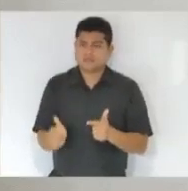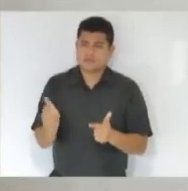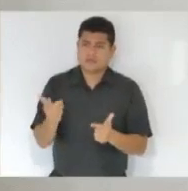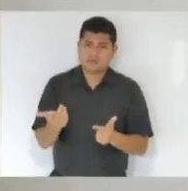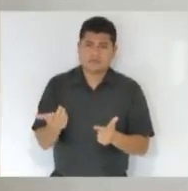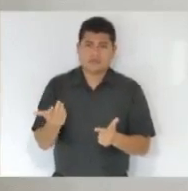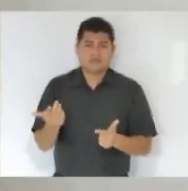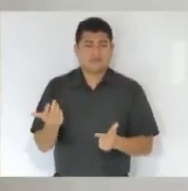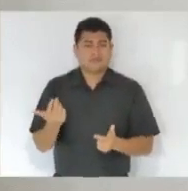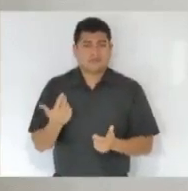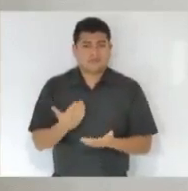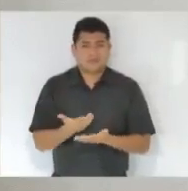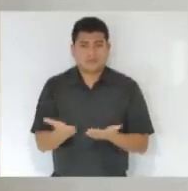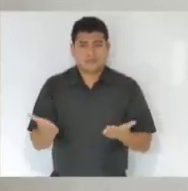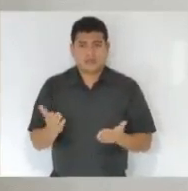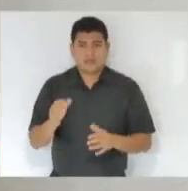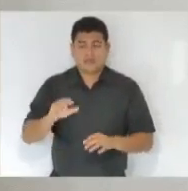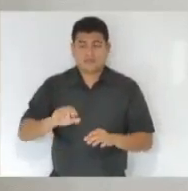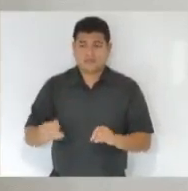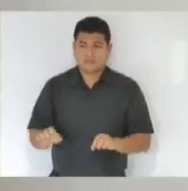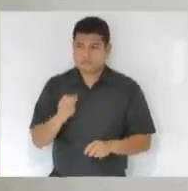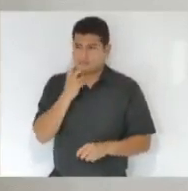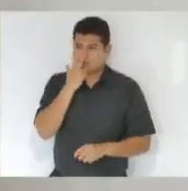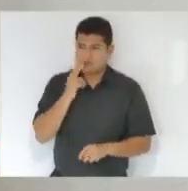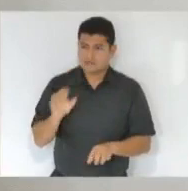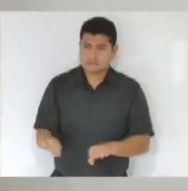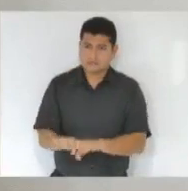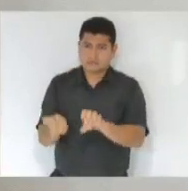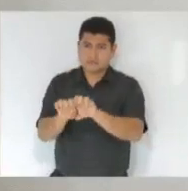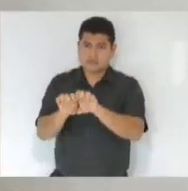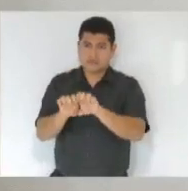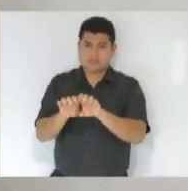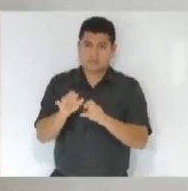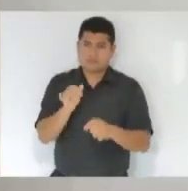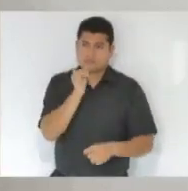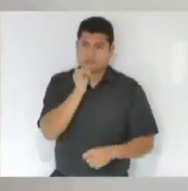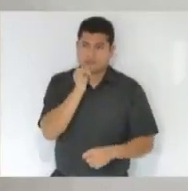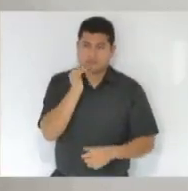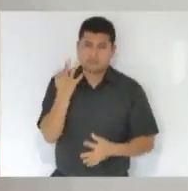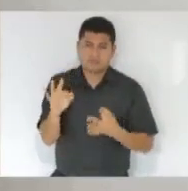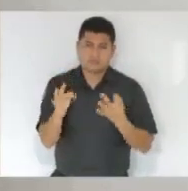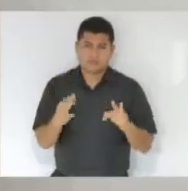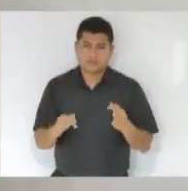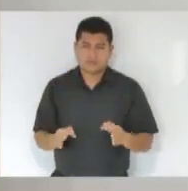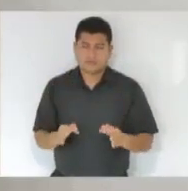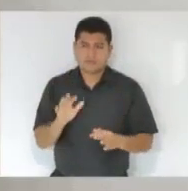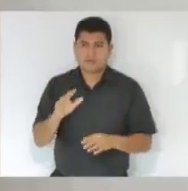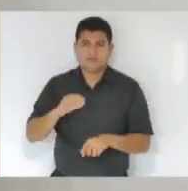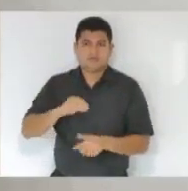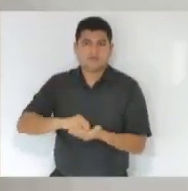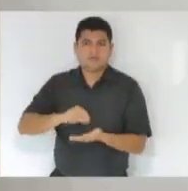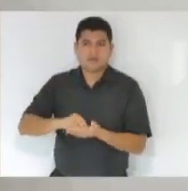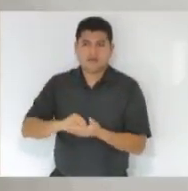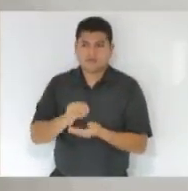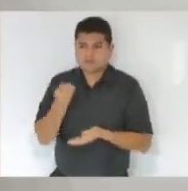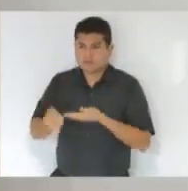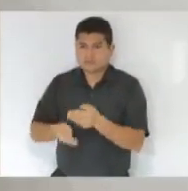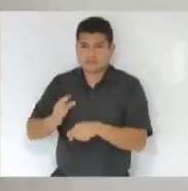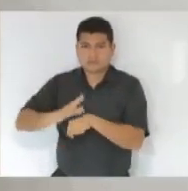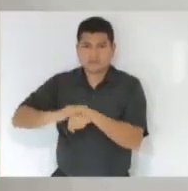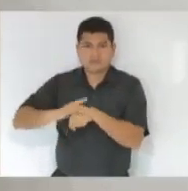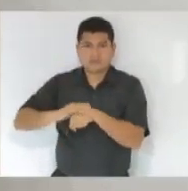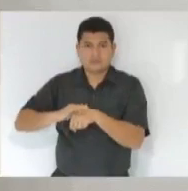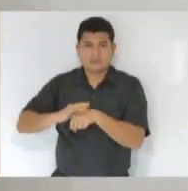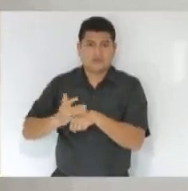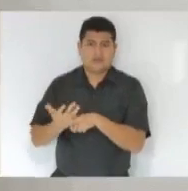pouco com aquilo que é estrutural, lidamos com a nossa dor, lidamos pouco com a nossa doença. Infelizmente, tratamos dos